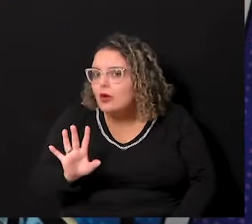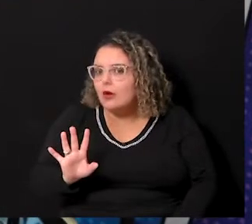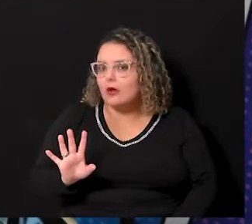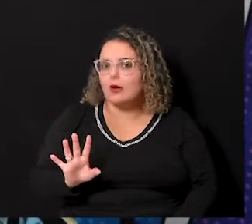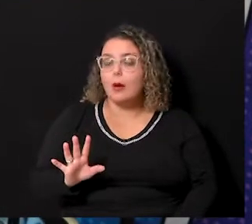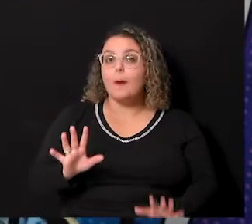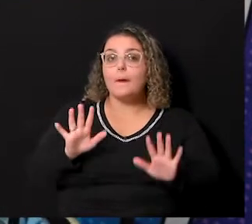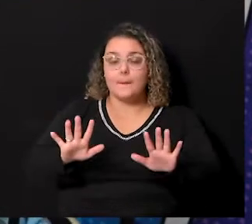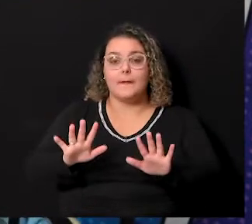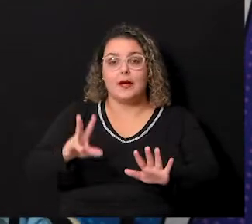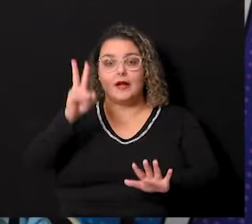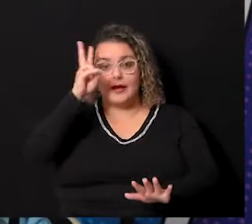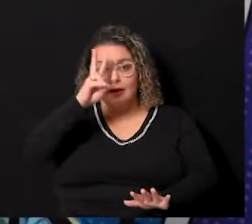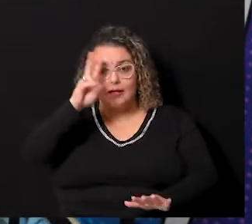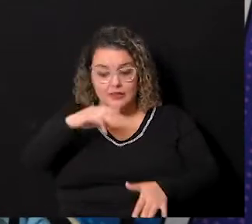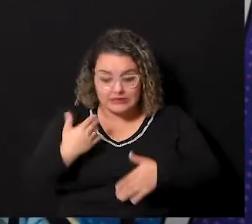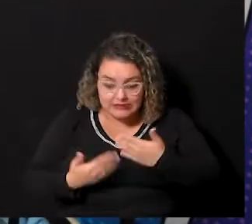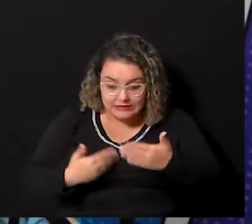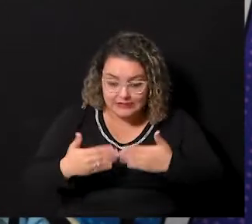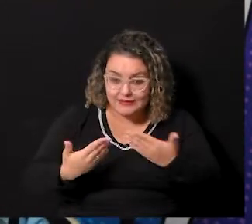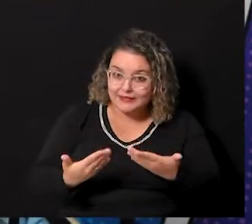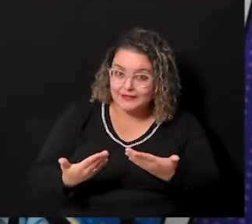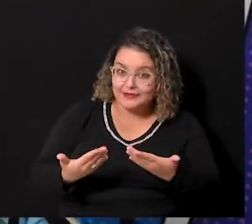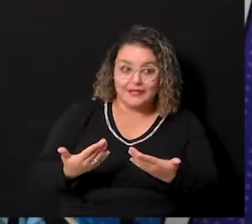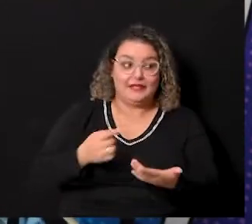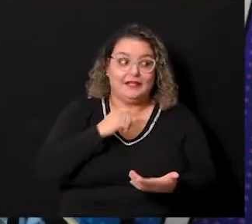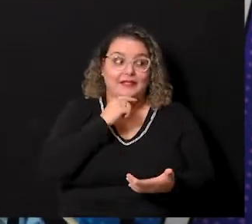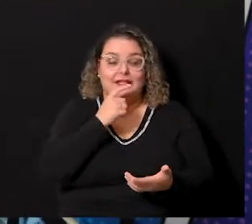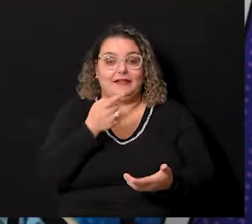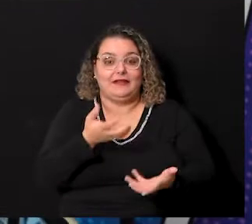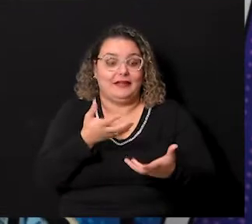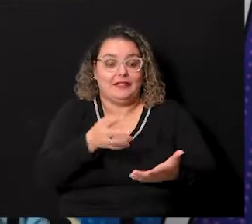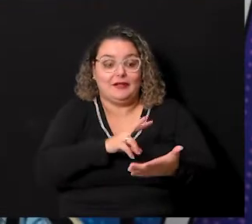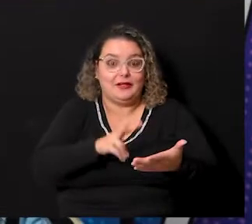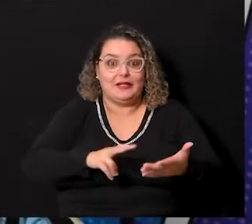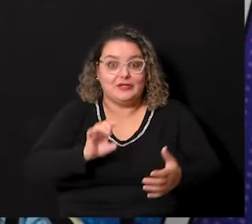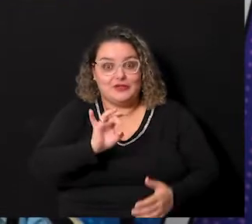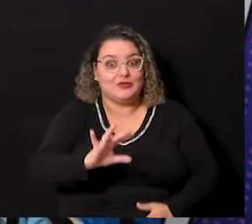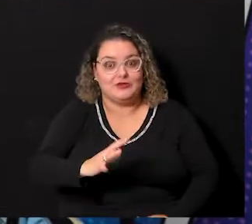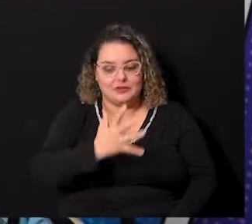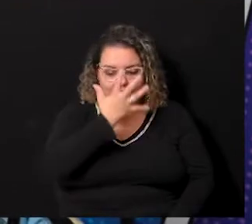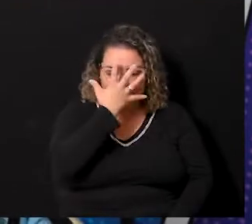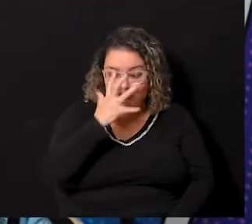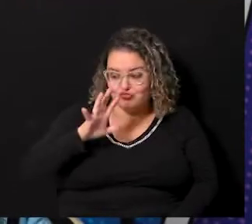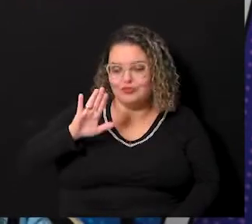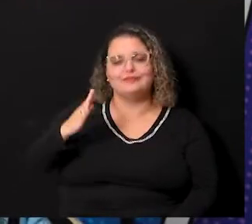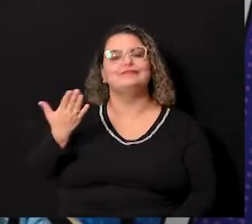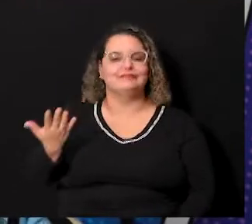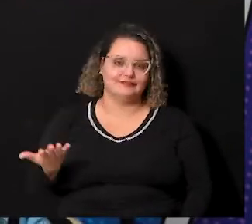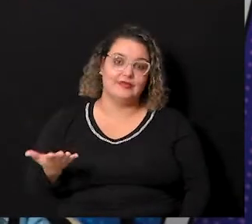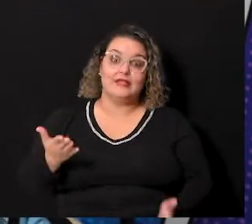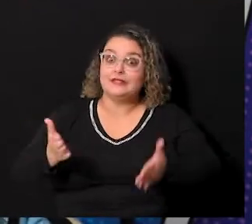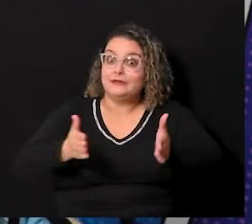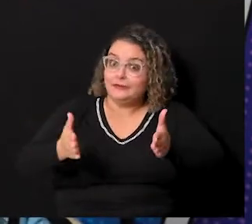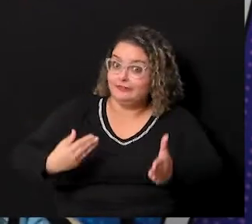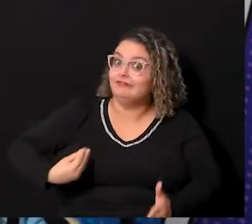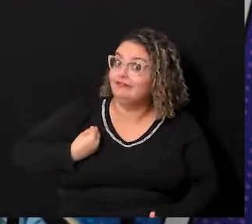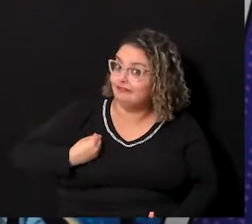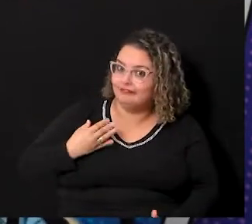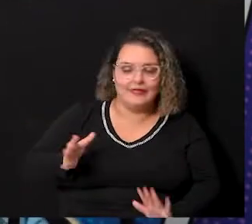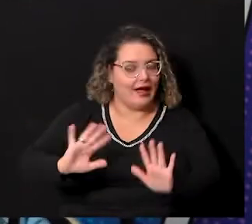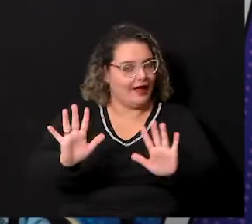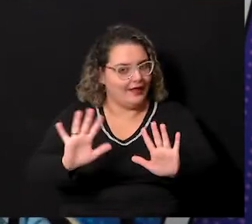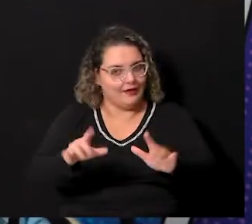disso, pelo amor de Deus, mas é que a história é construída, ninguém vai querer ler um livro de hipocrisia, não é? Ainda mais no momento que a gente